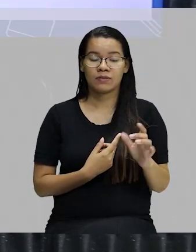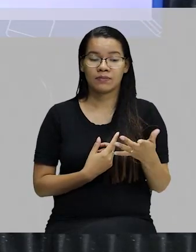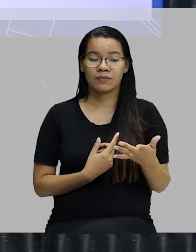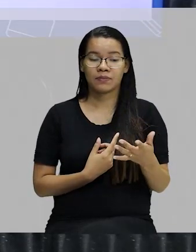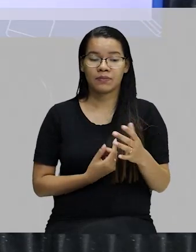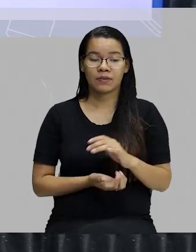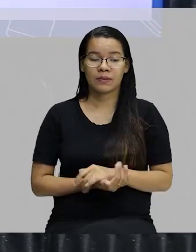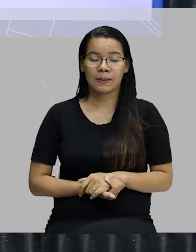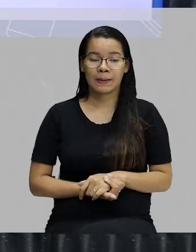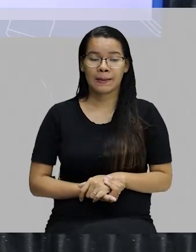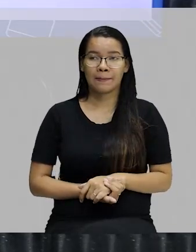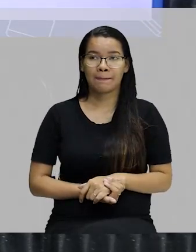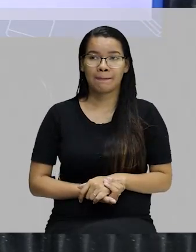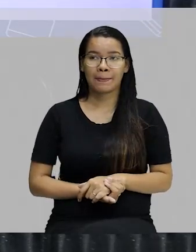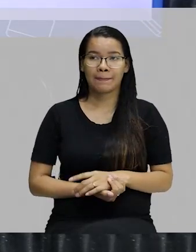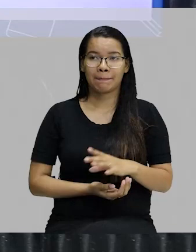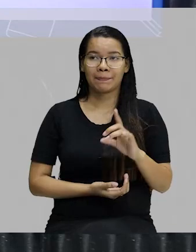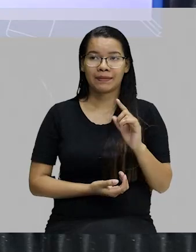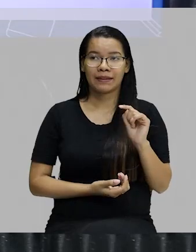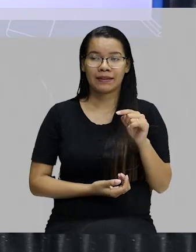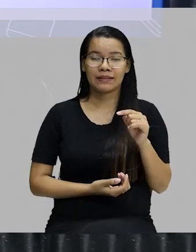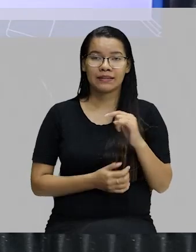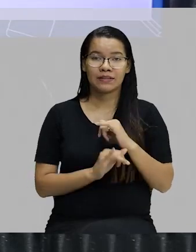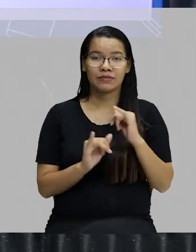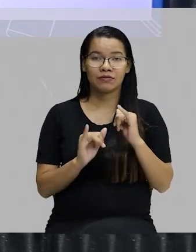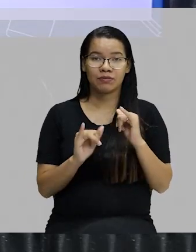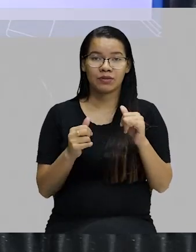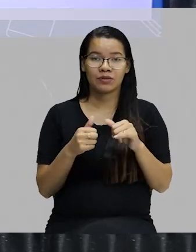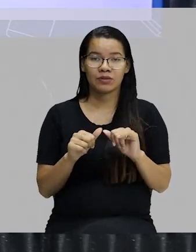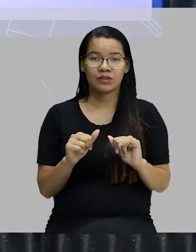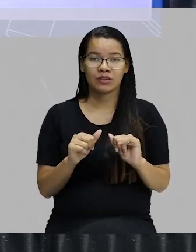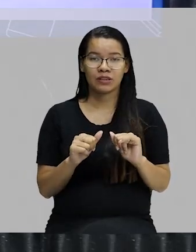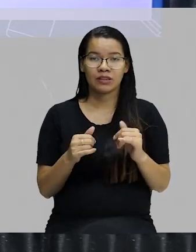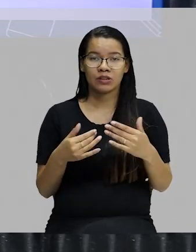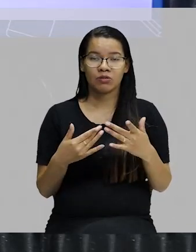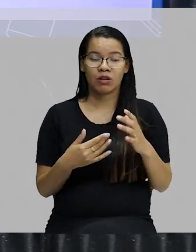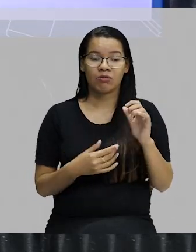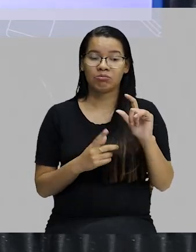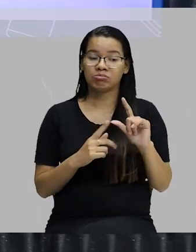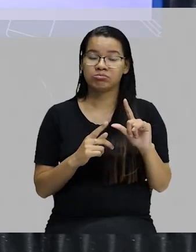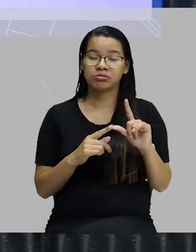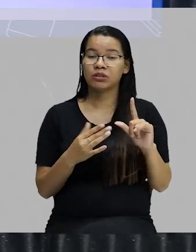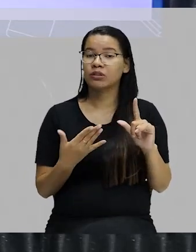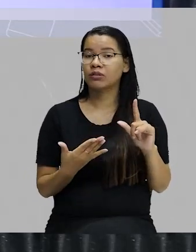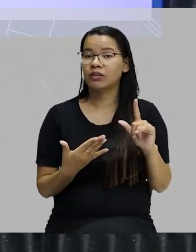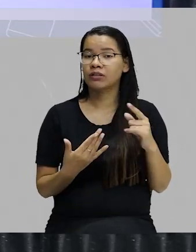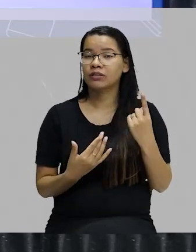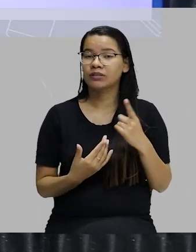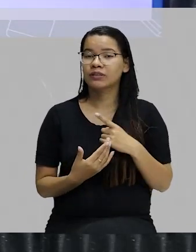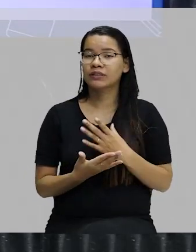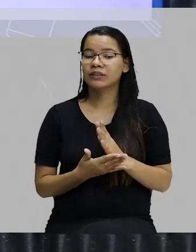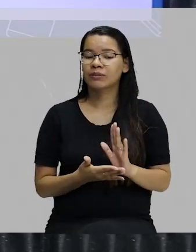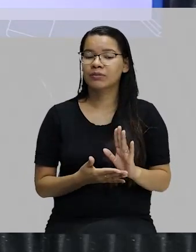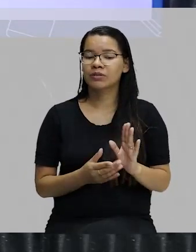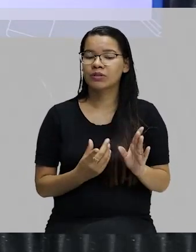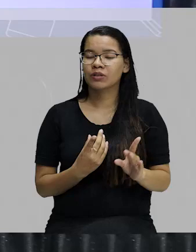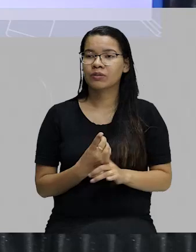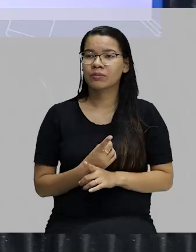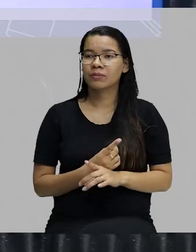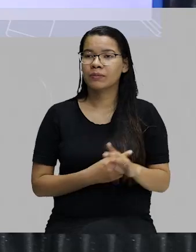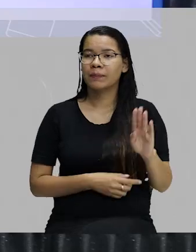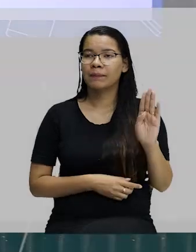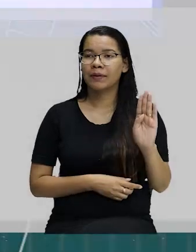ó. Lá no nosso gabarito, essa informação, ela está em qual letra? Nós acabamos de encontrar, né?